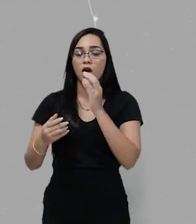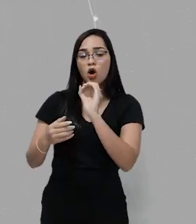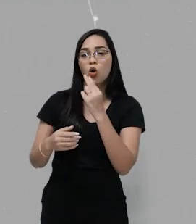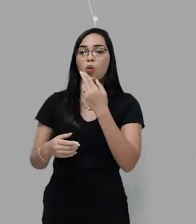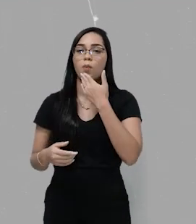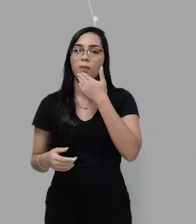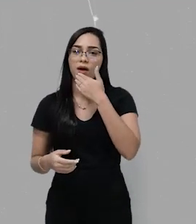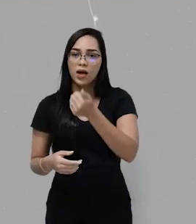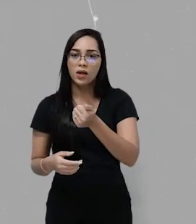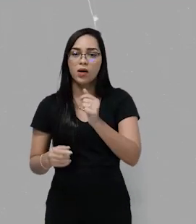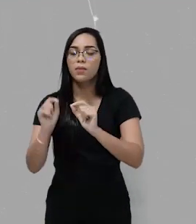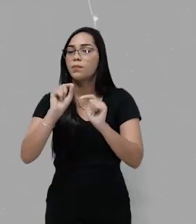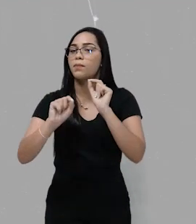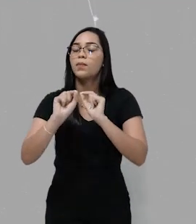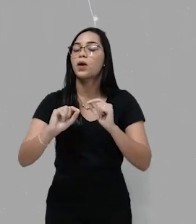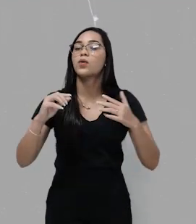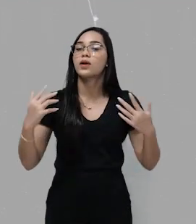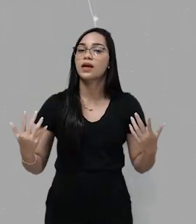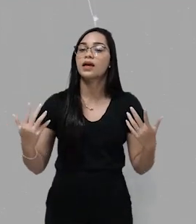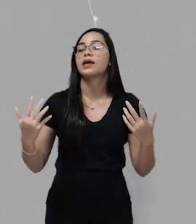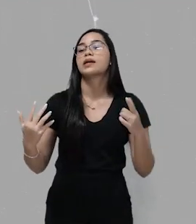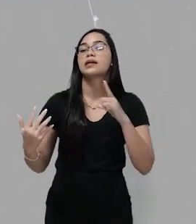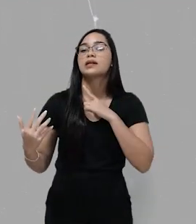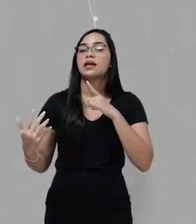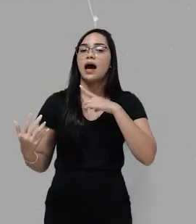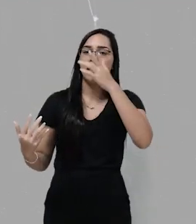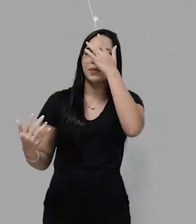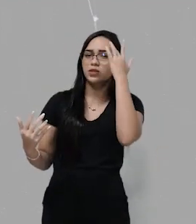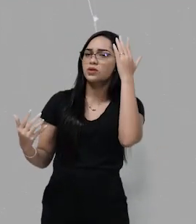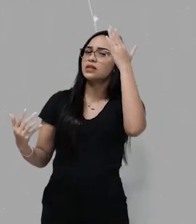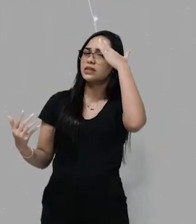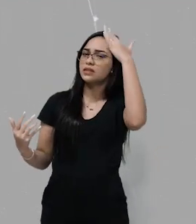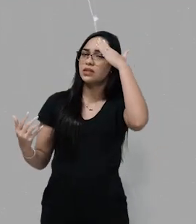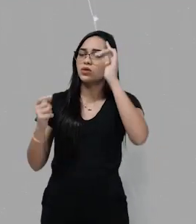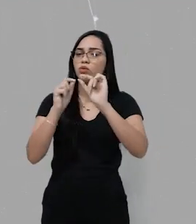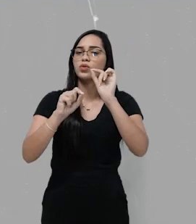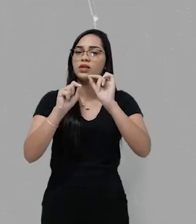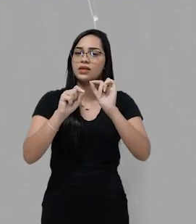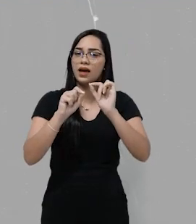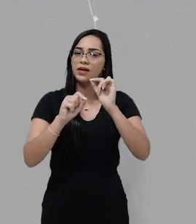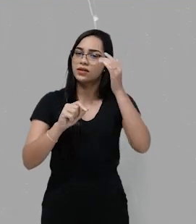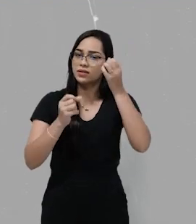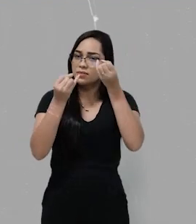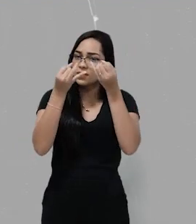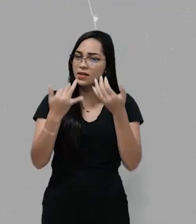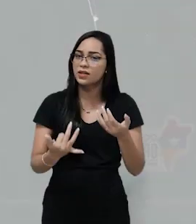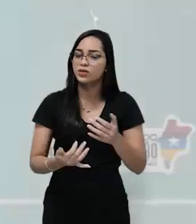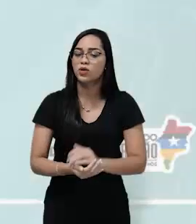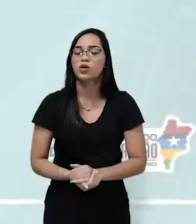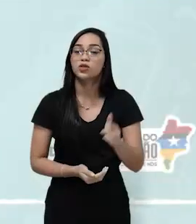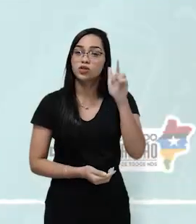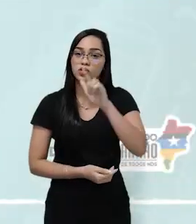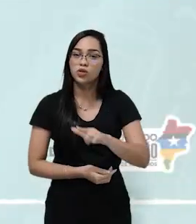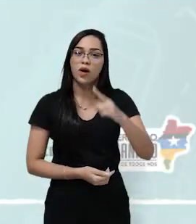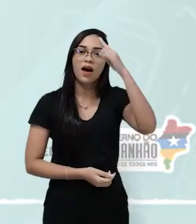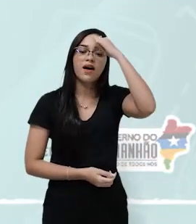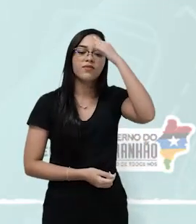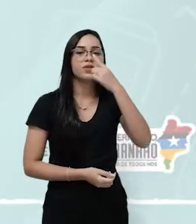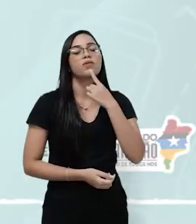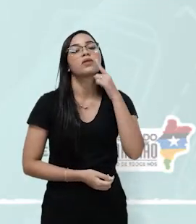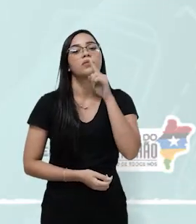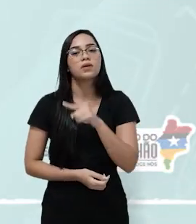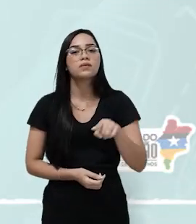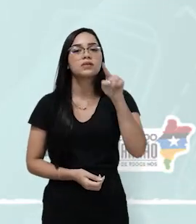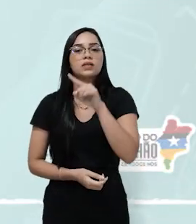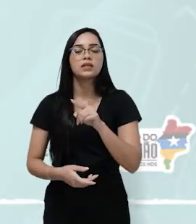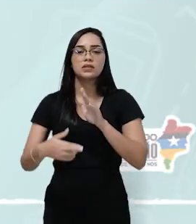melhor possível, para que o receptor entenda aquilo que está sendo dito, tá certo? De novo aqui a figura para vocês,